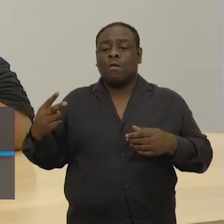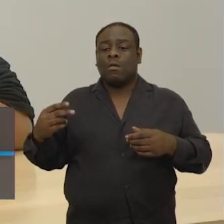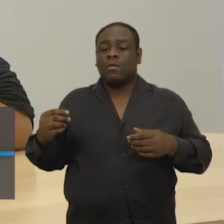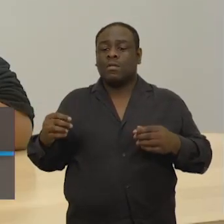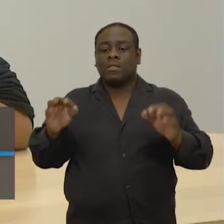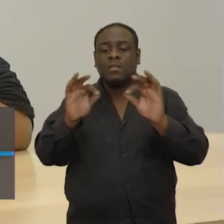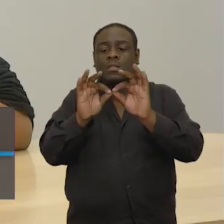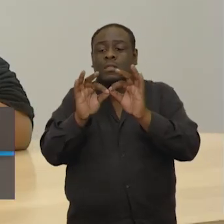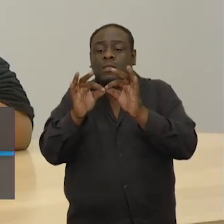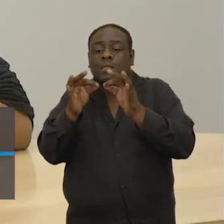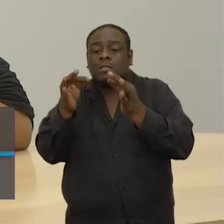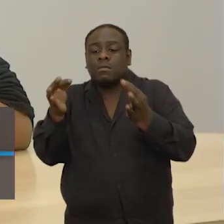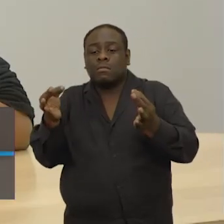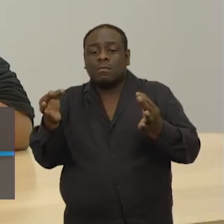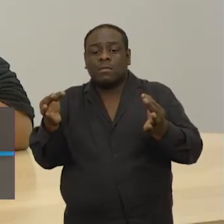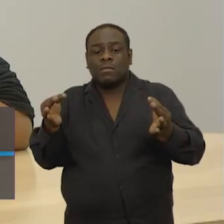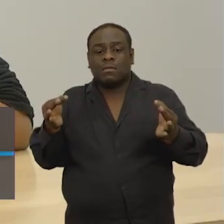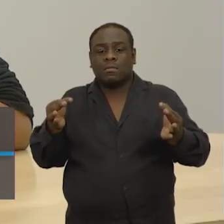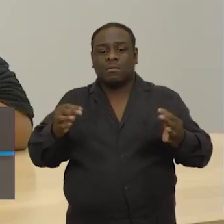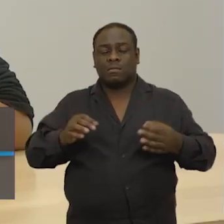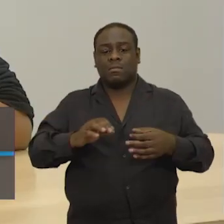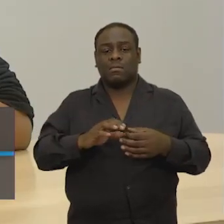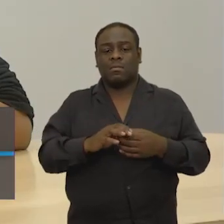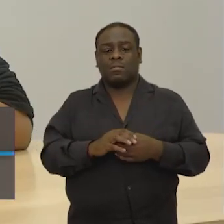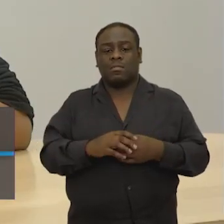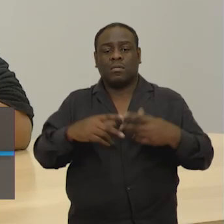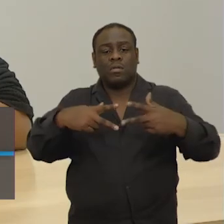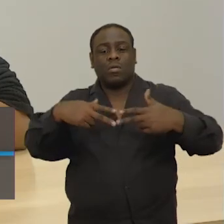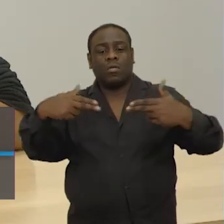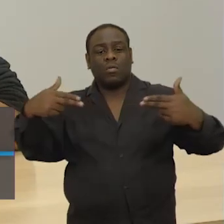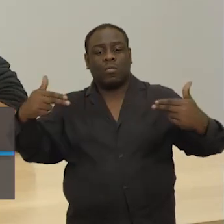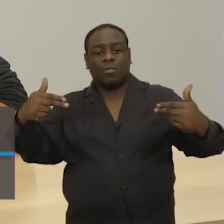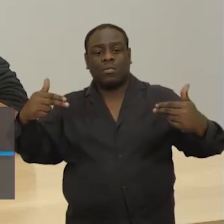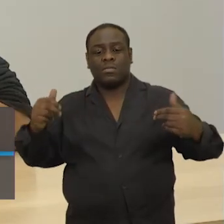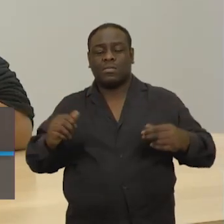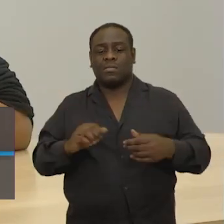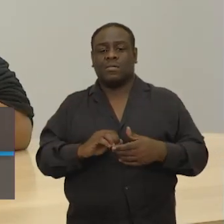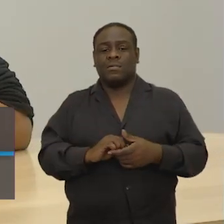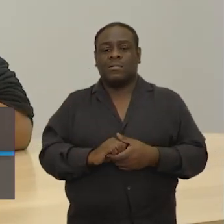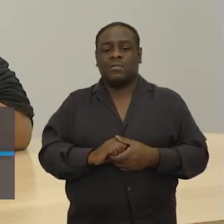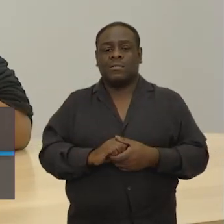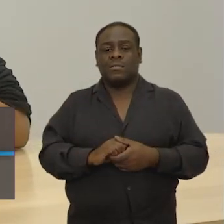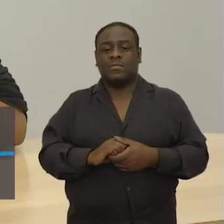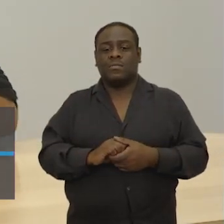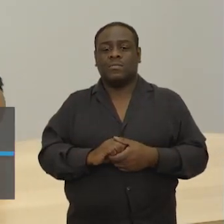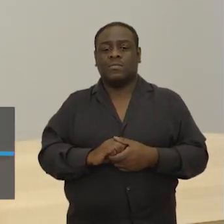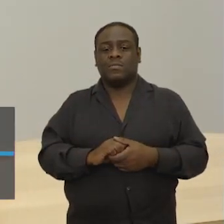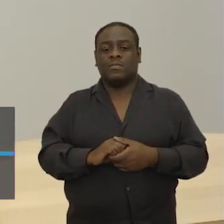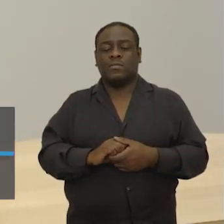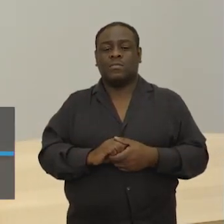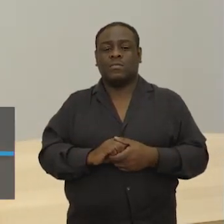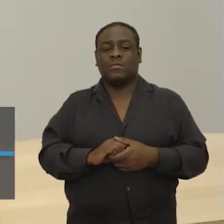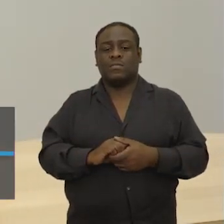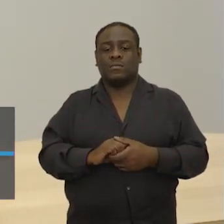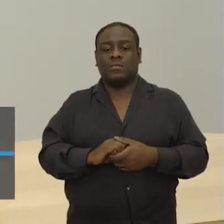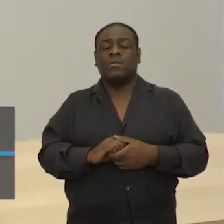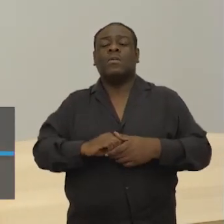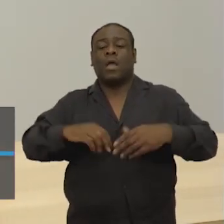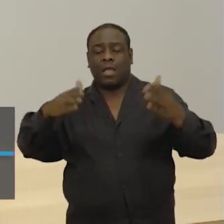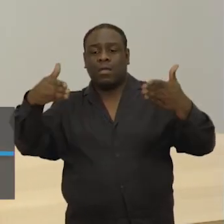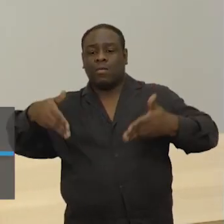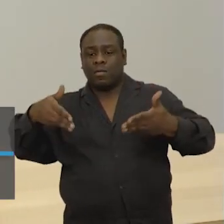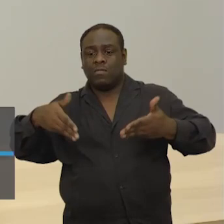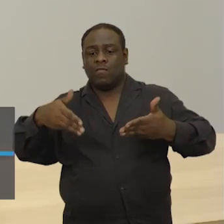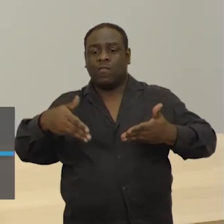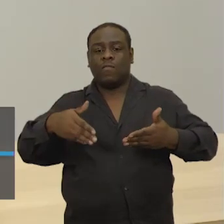vezes para ver se eu conseguir chegar no tom da... Cobertura. Entre uma coisa e outra. Isso é a voz aveludada. Agora, vamos ao que interessa, né?